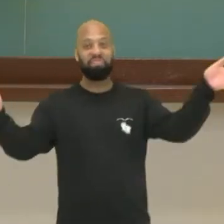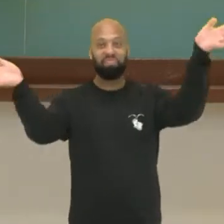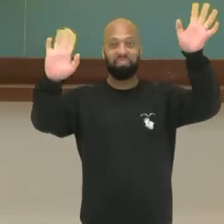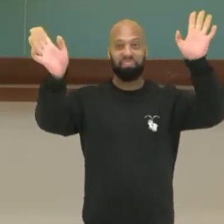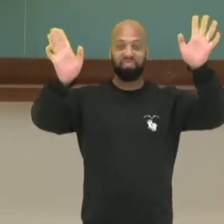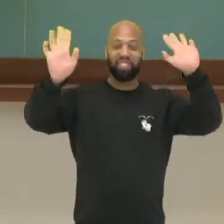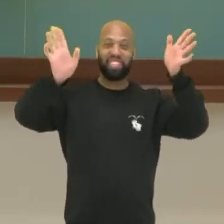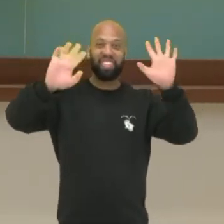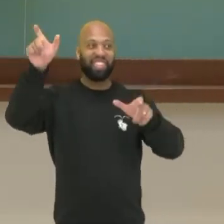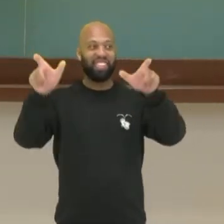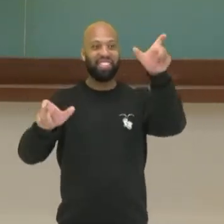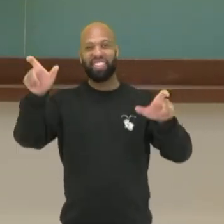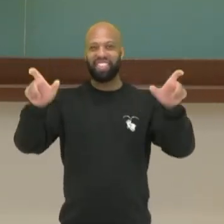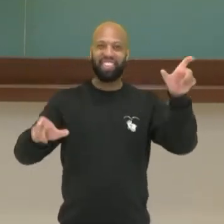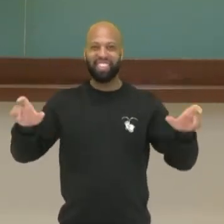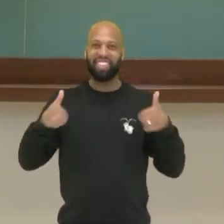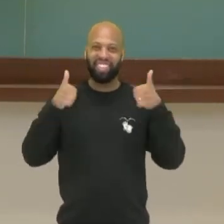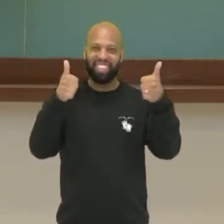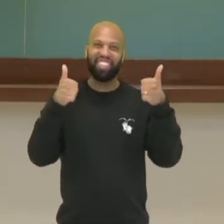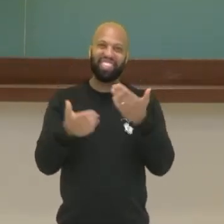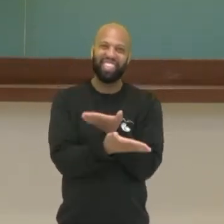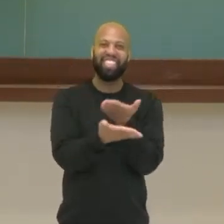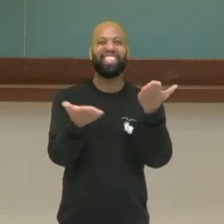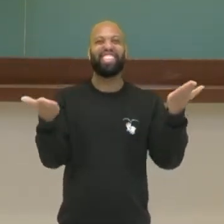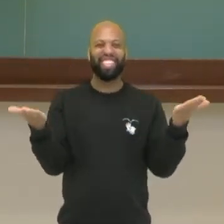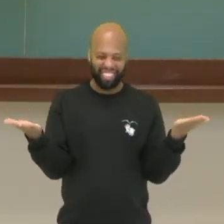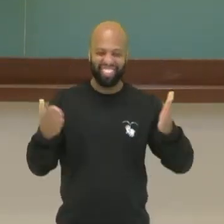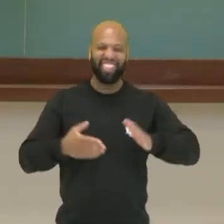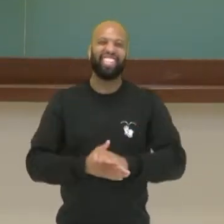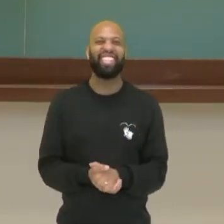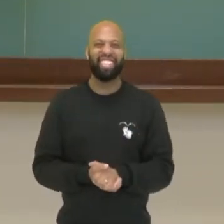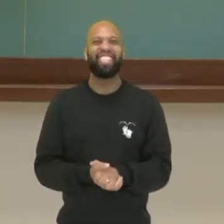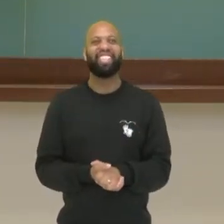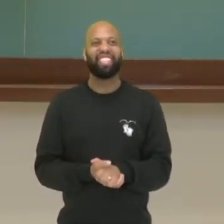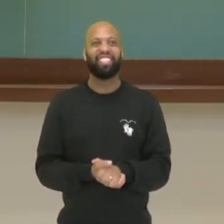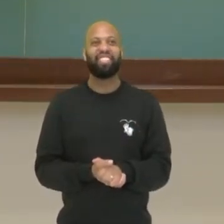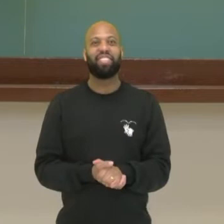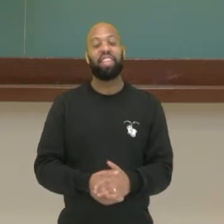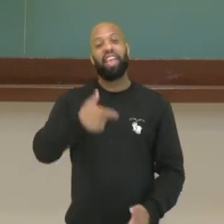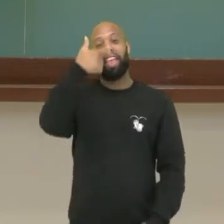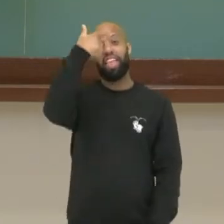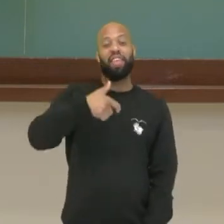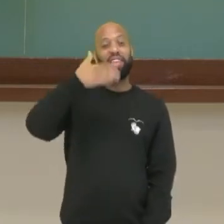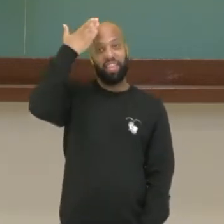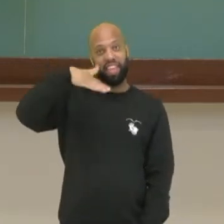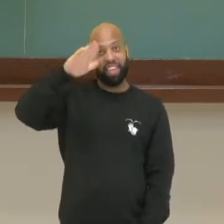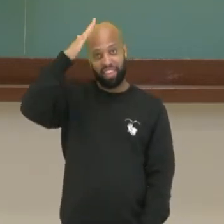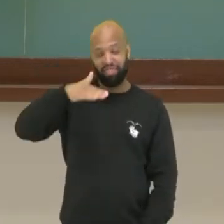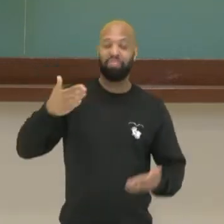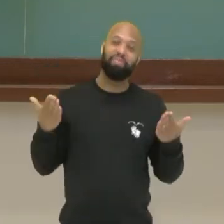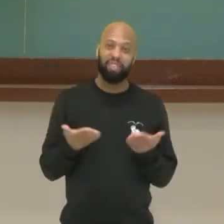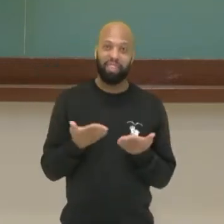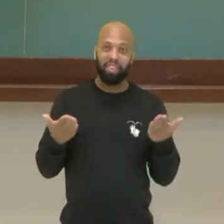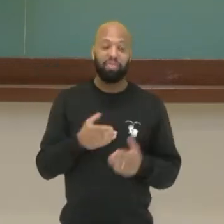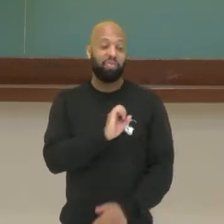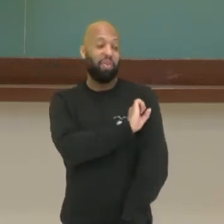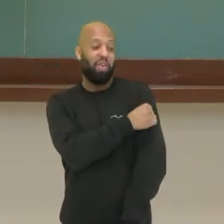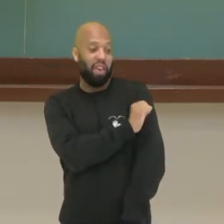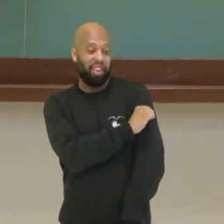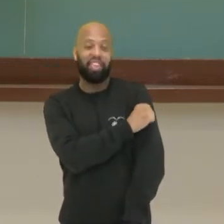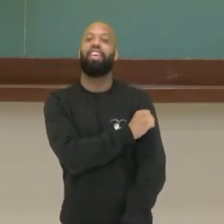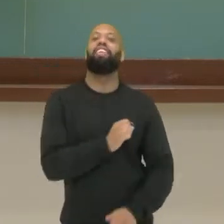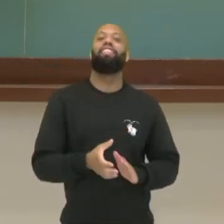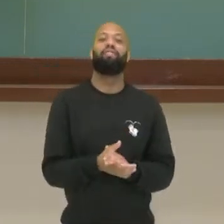Salve, salve, salve, meu querido e minha querida! Tudo bem com vocês? Professor Adriano na área, 8º